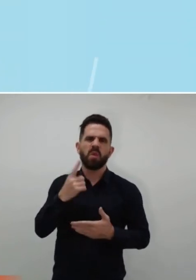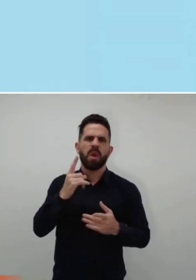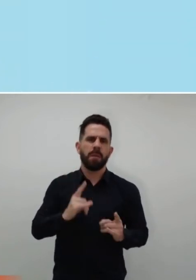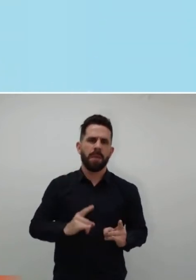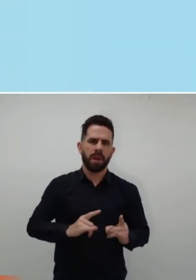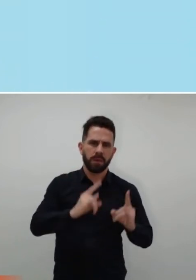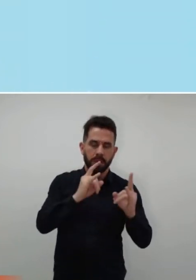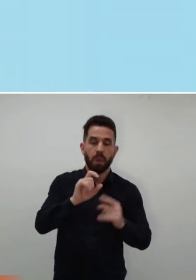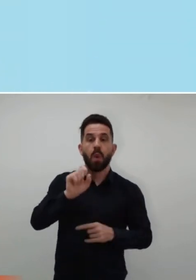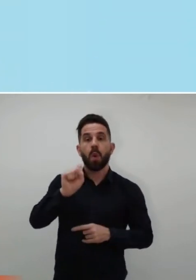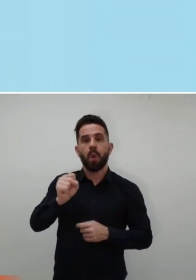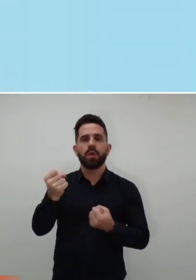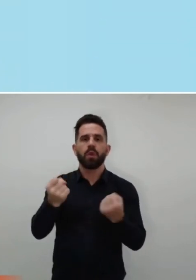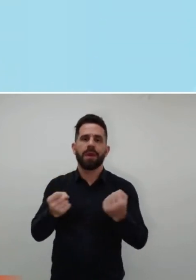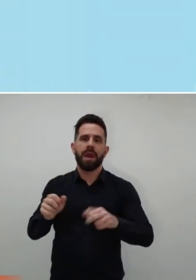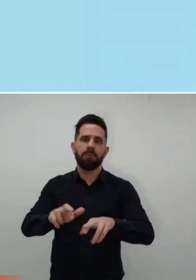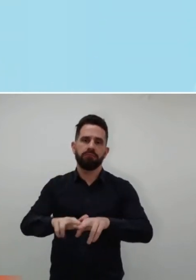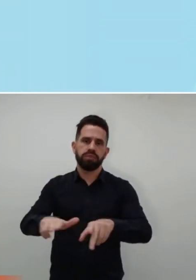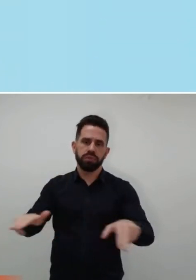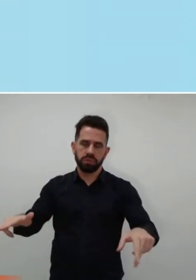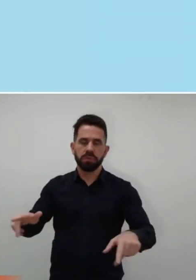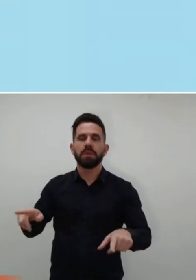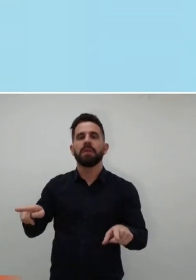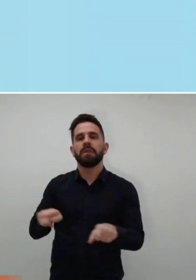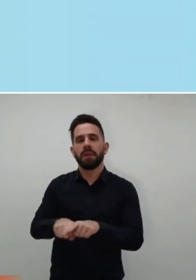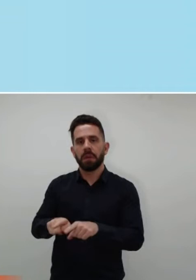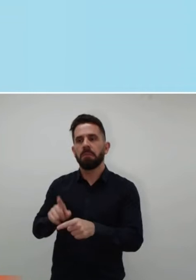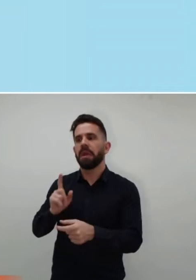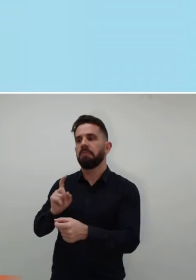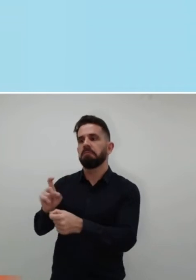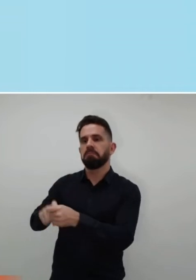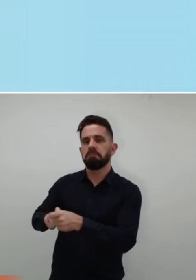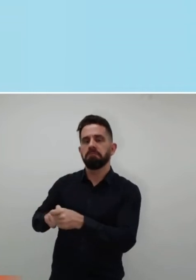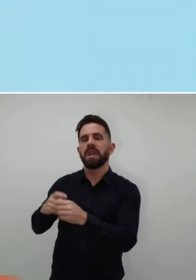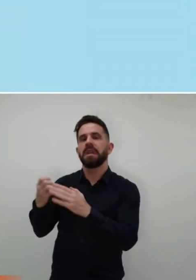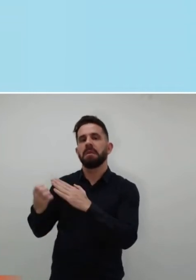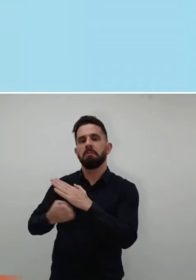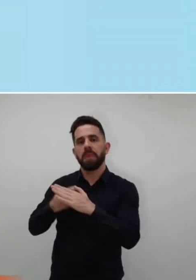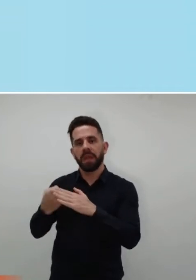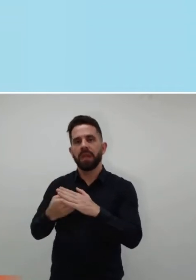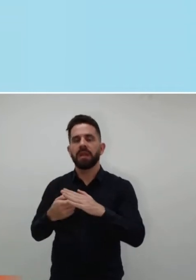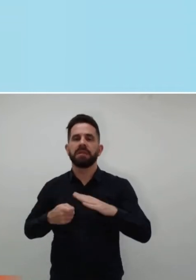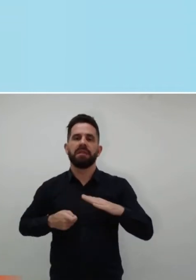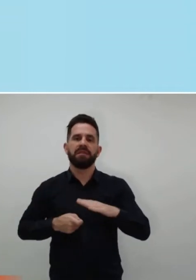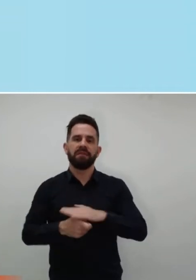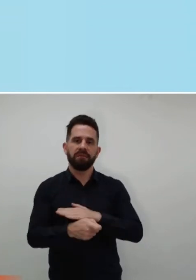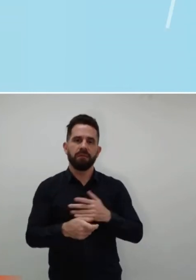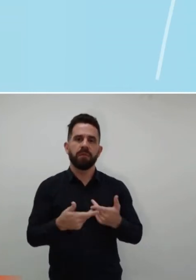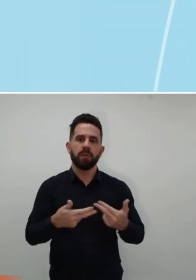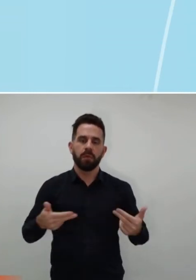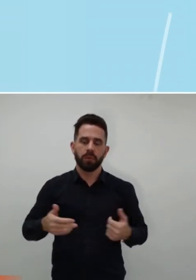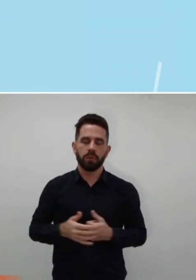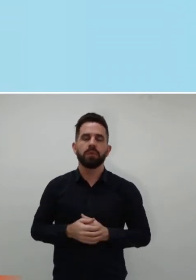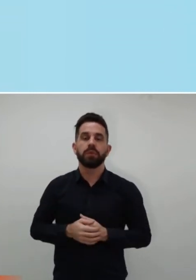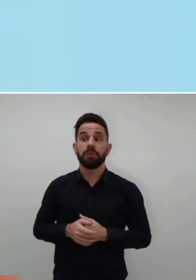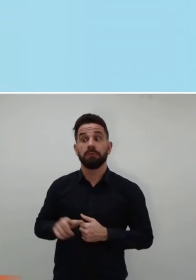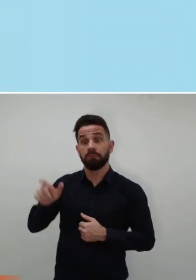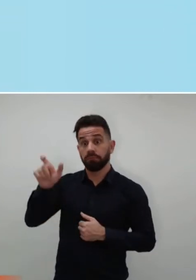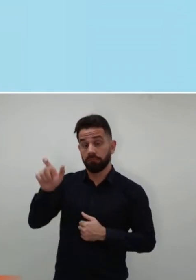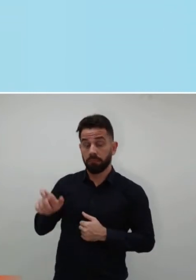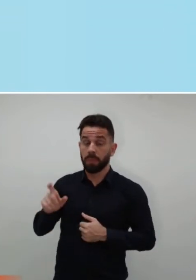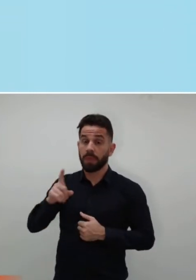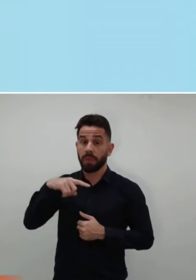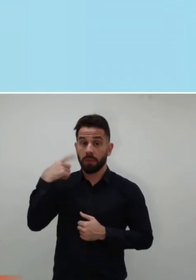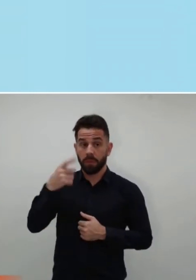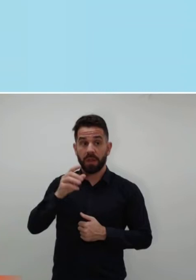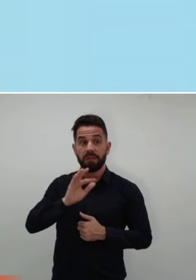8 veículos, além de participações em empresas e fundos. Pazuello disputa o cargo de deputado federal pelo